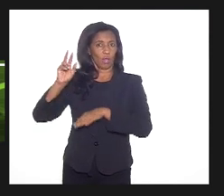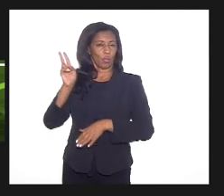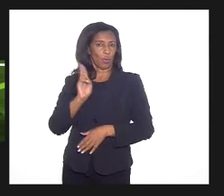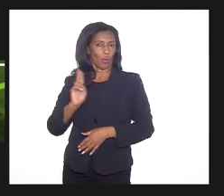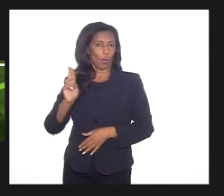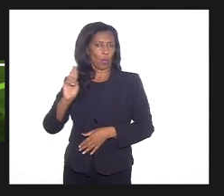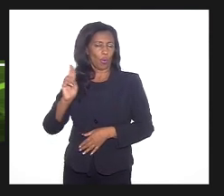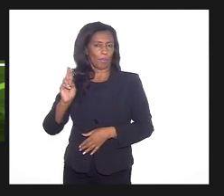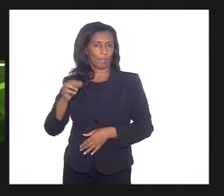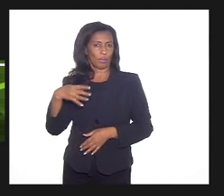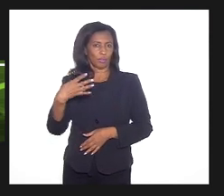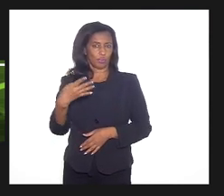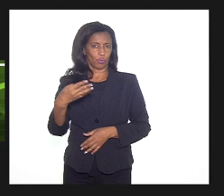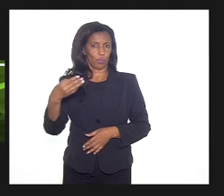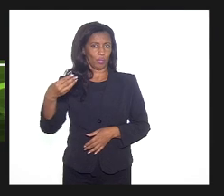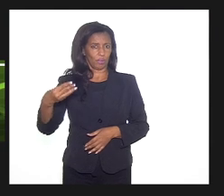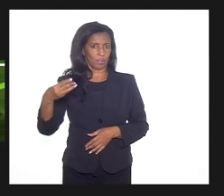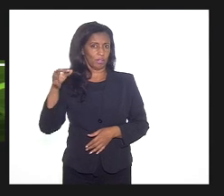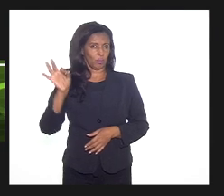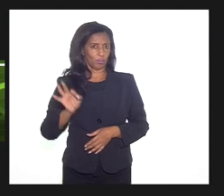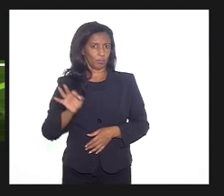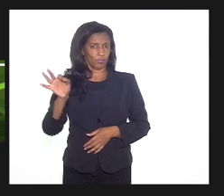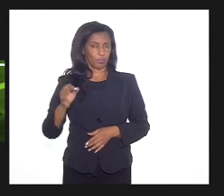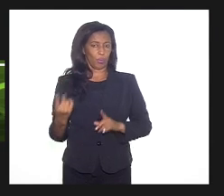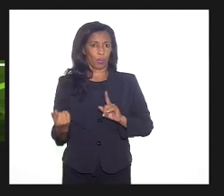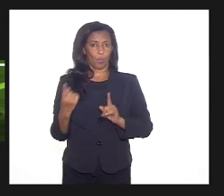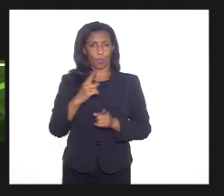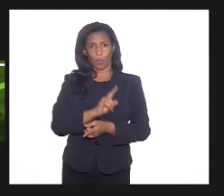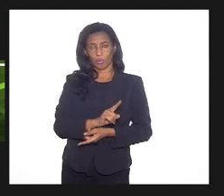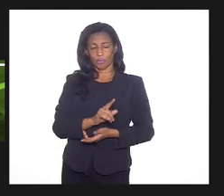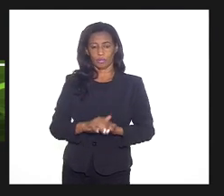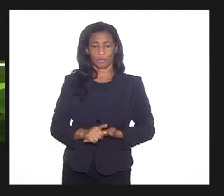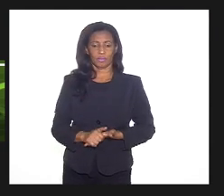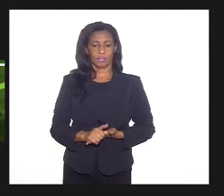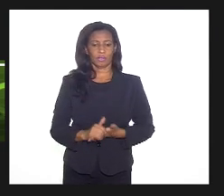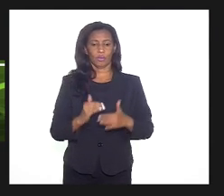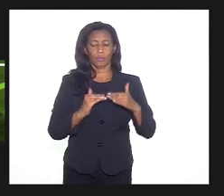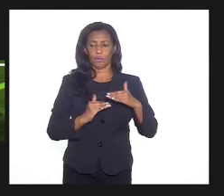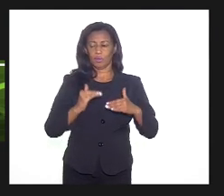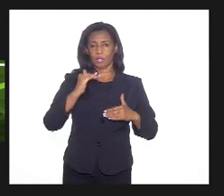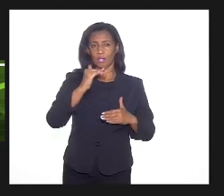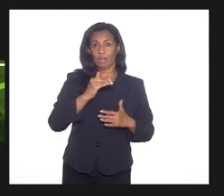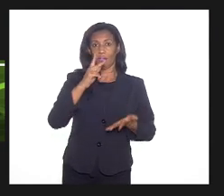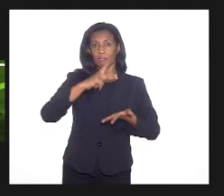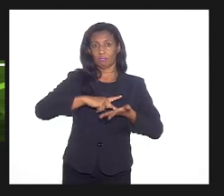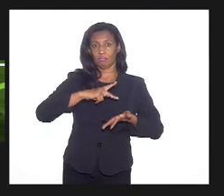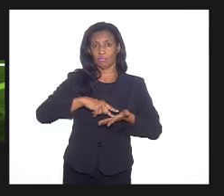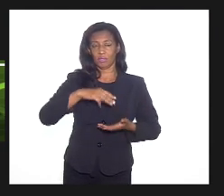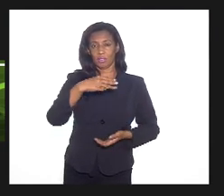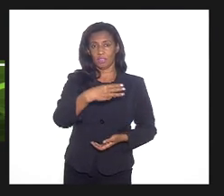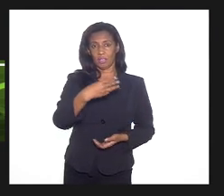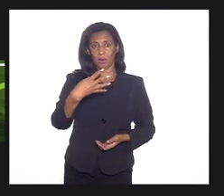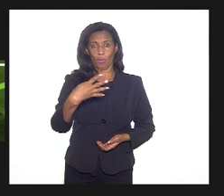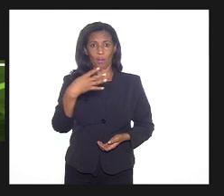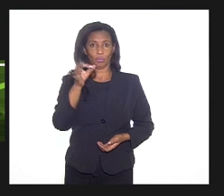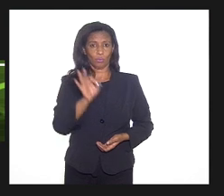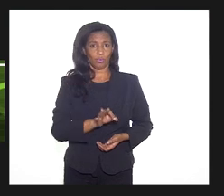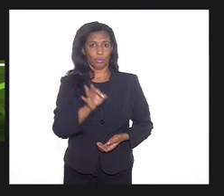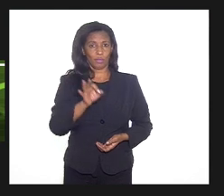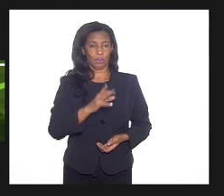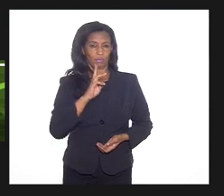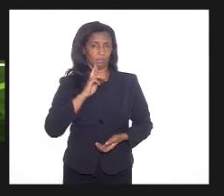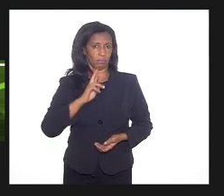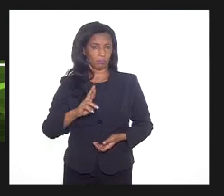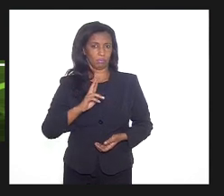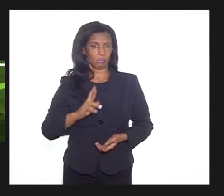nominal de 43% contra um crescimento real de 34% no resultado.